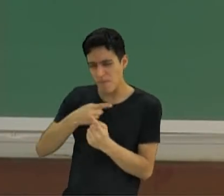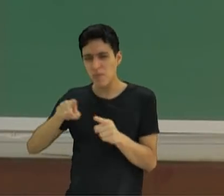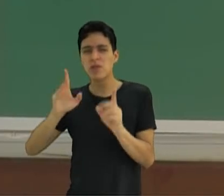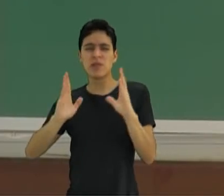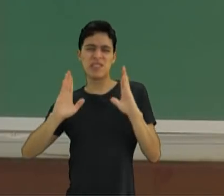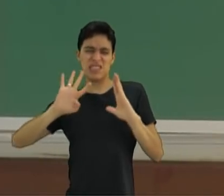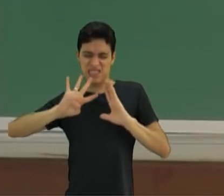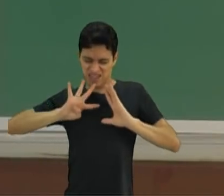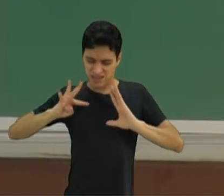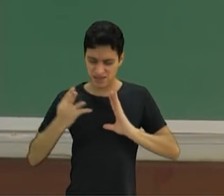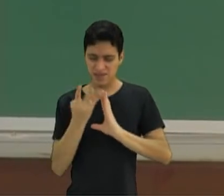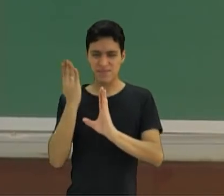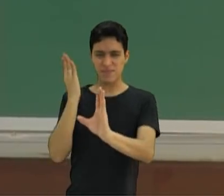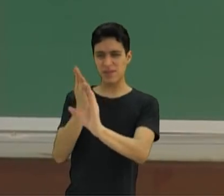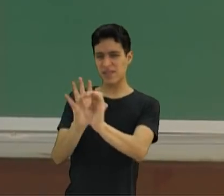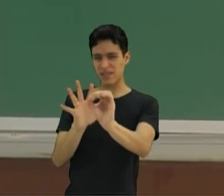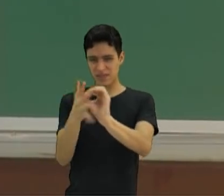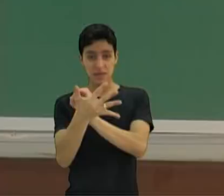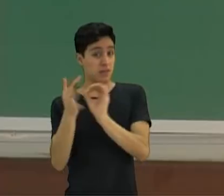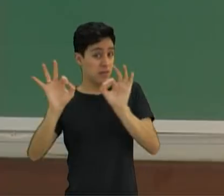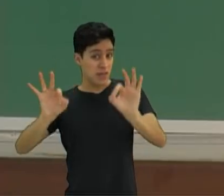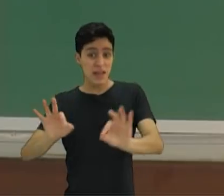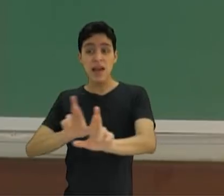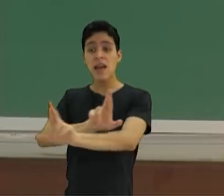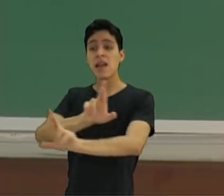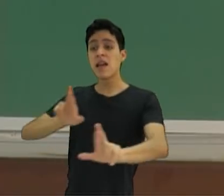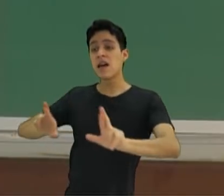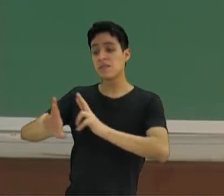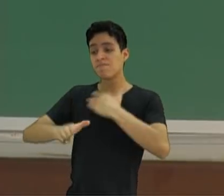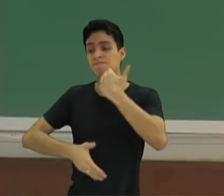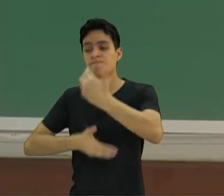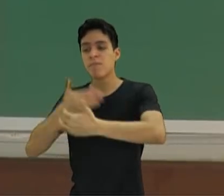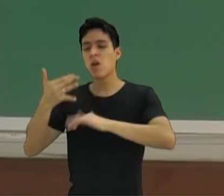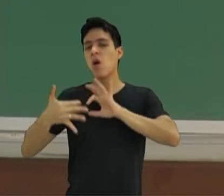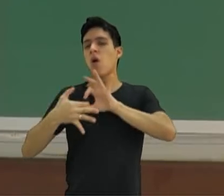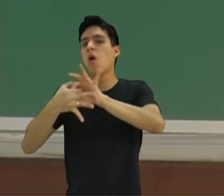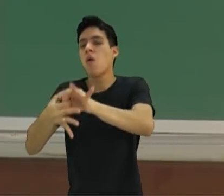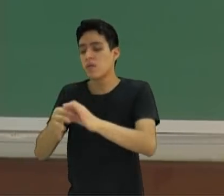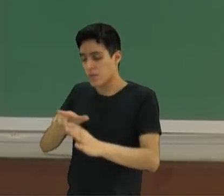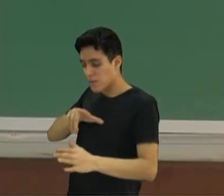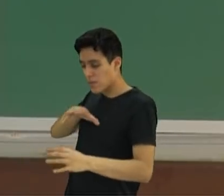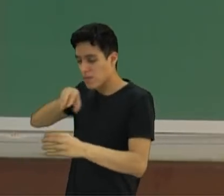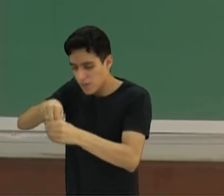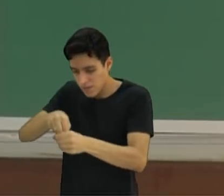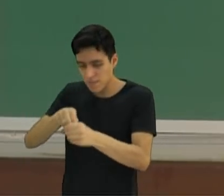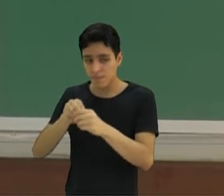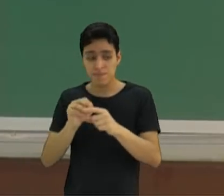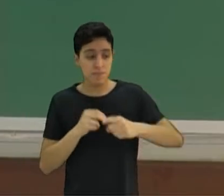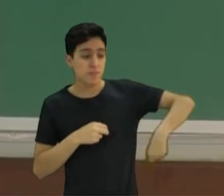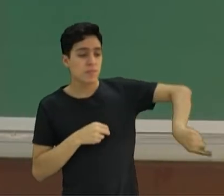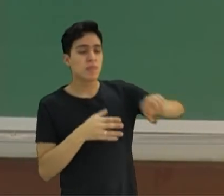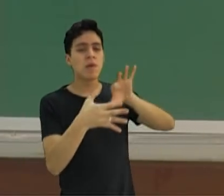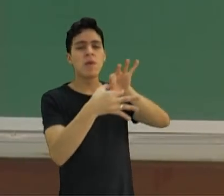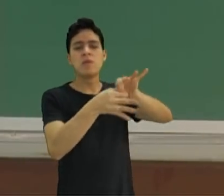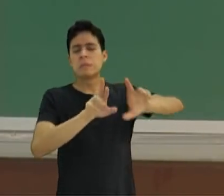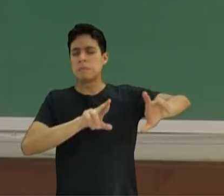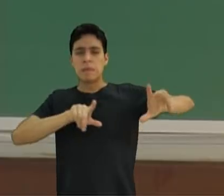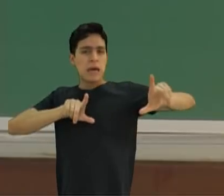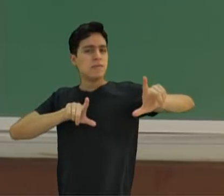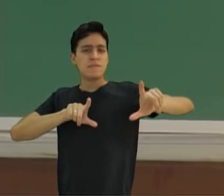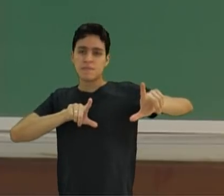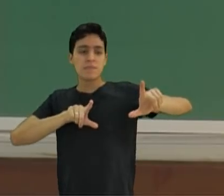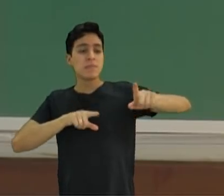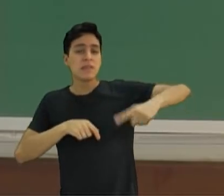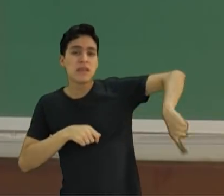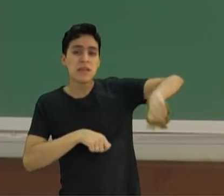essas questões do vírus. Então, assim, é o contexto que a gente está vivendo. O contexto deles é diferente do nosso